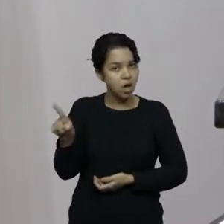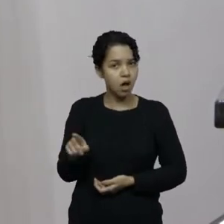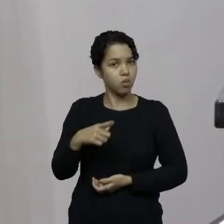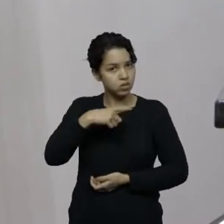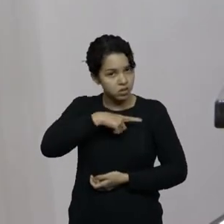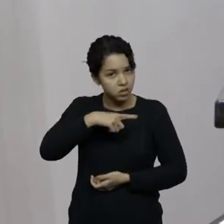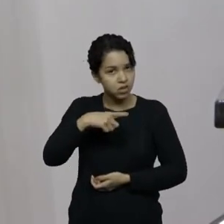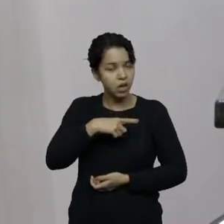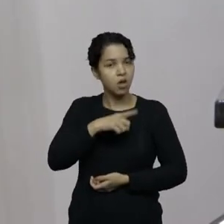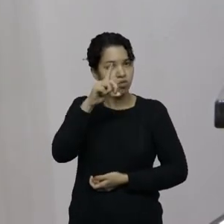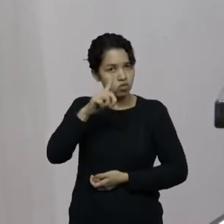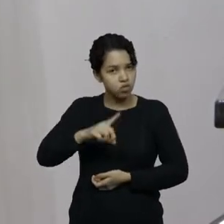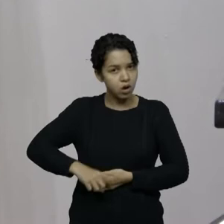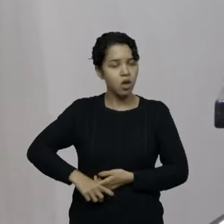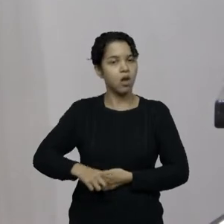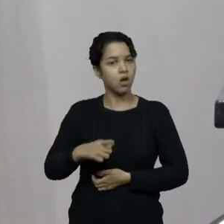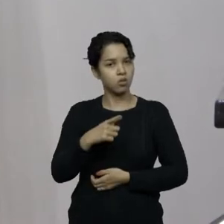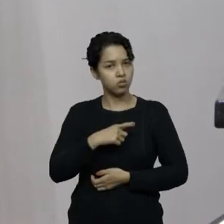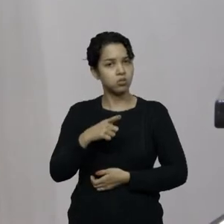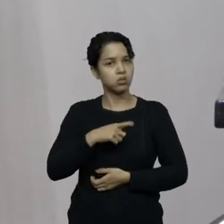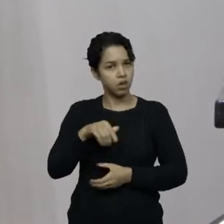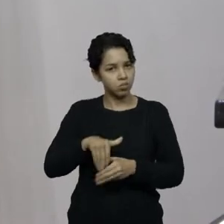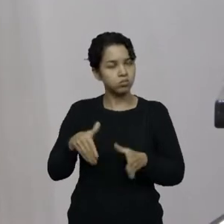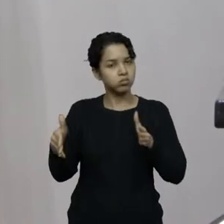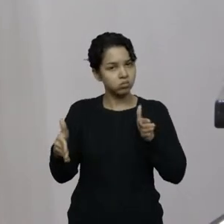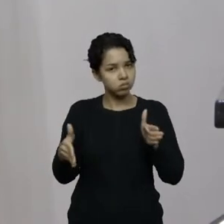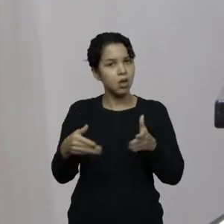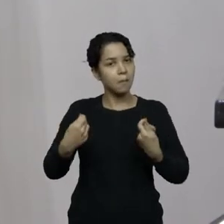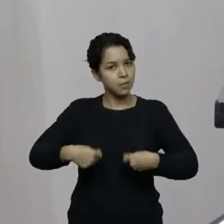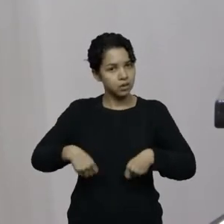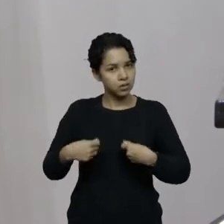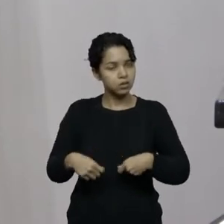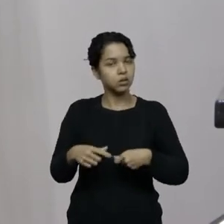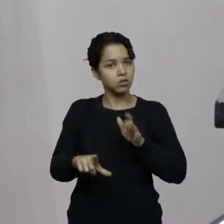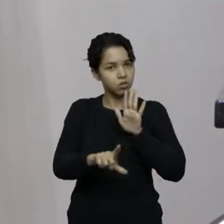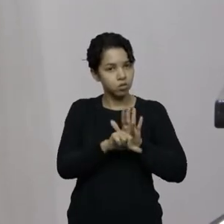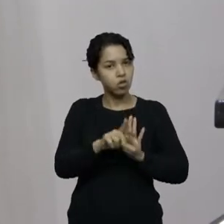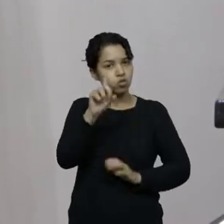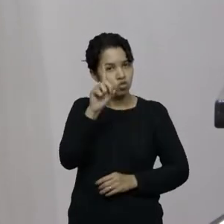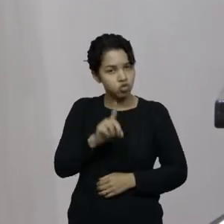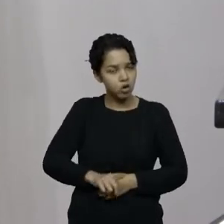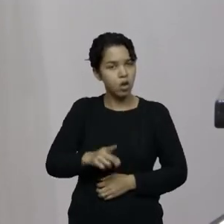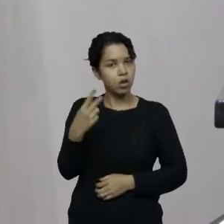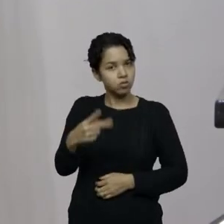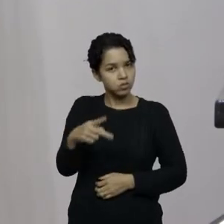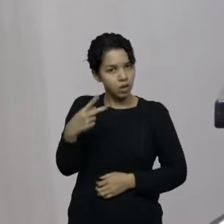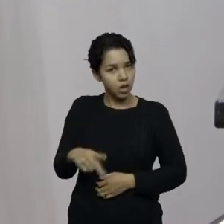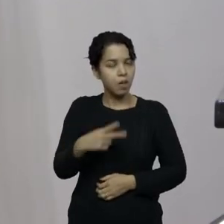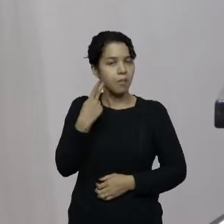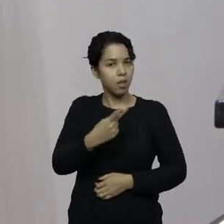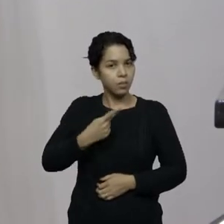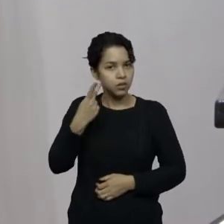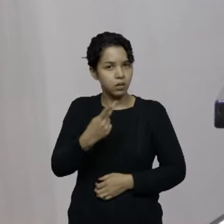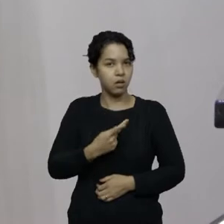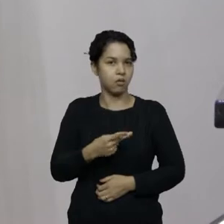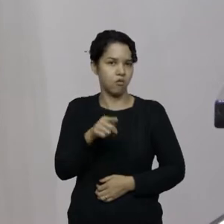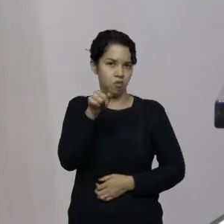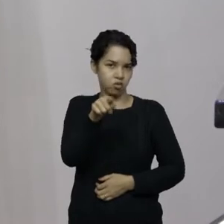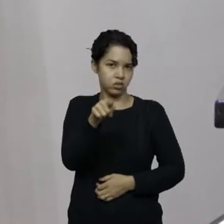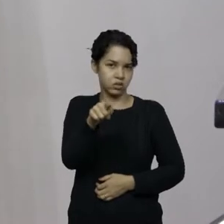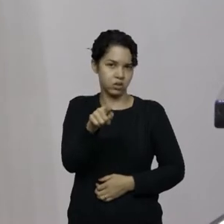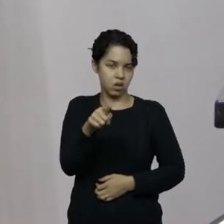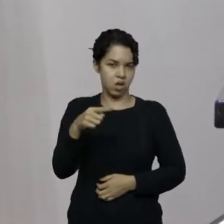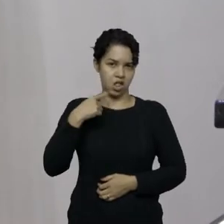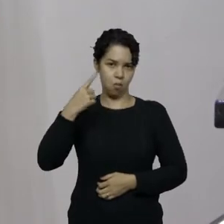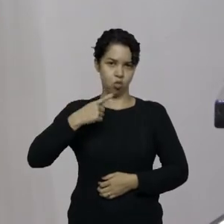mandato existe o Parlamento assim resguardado o seu direito de ser parlamentar e o senhor não é mais Deputado